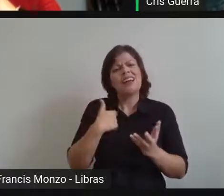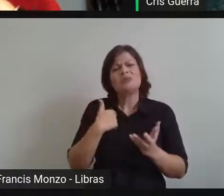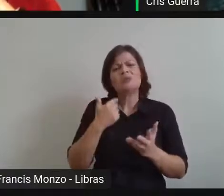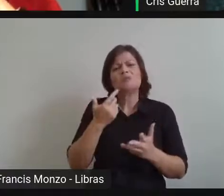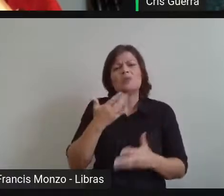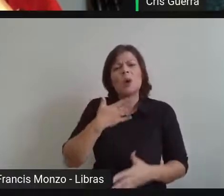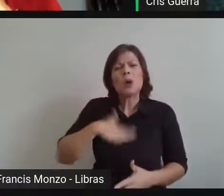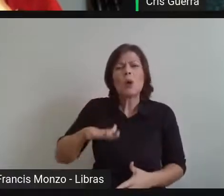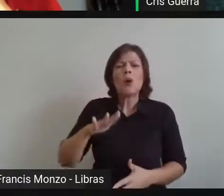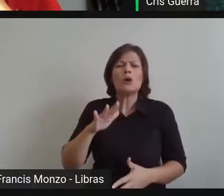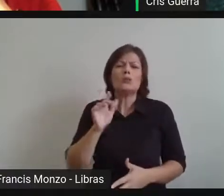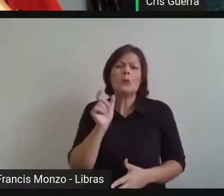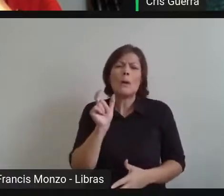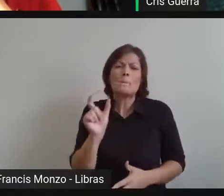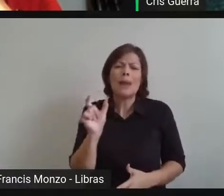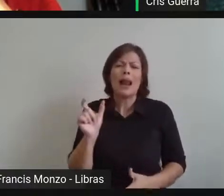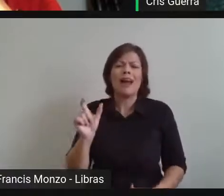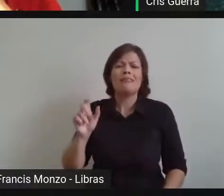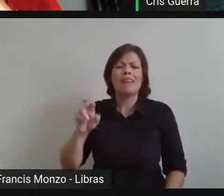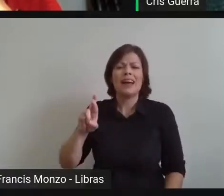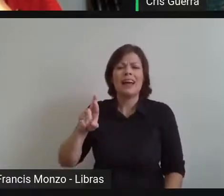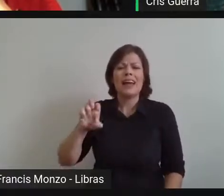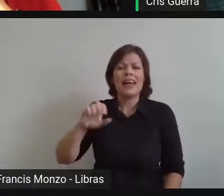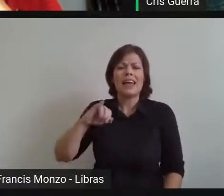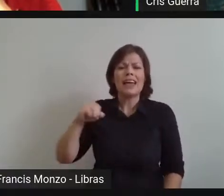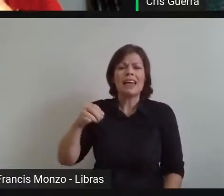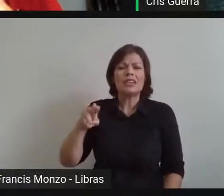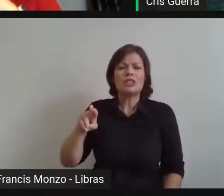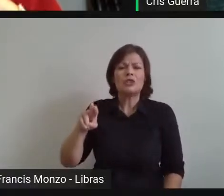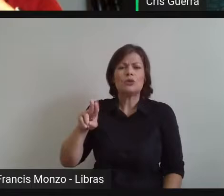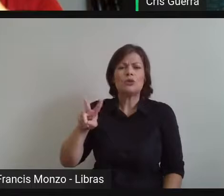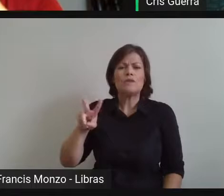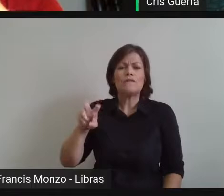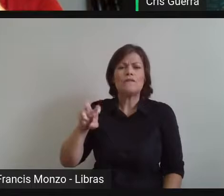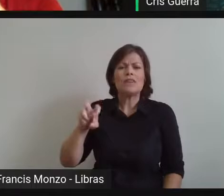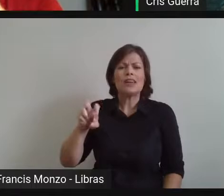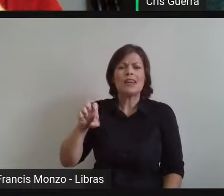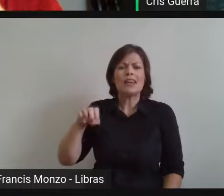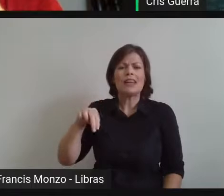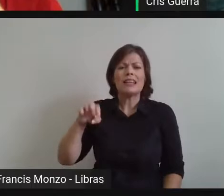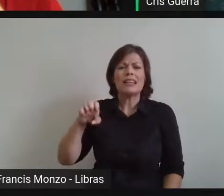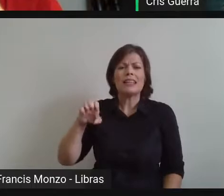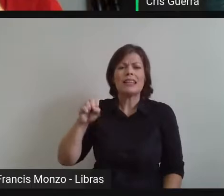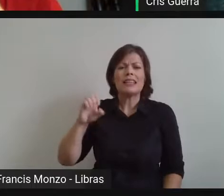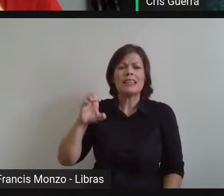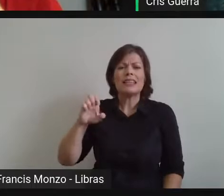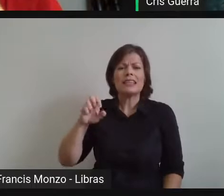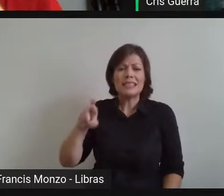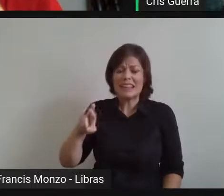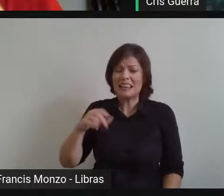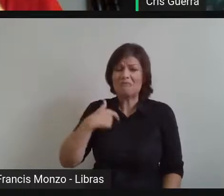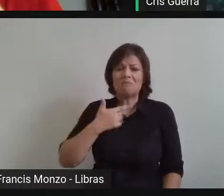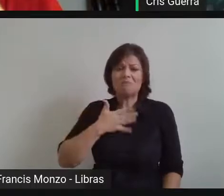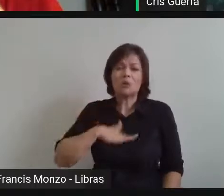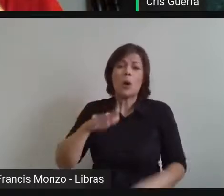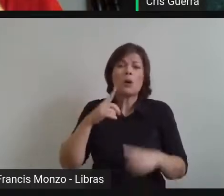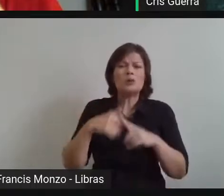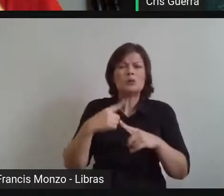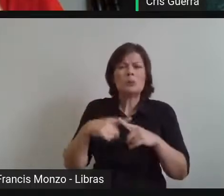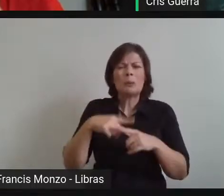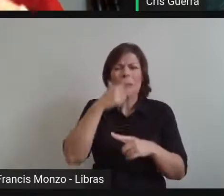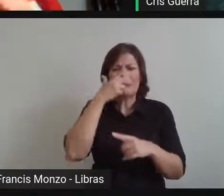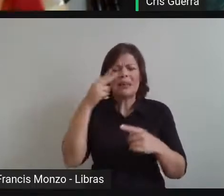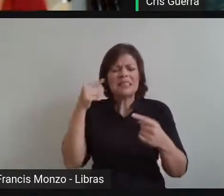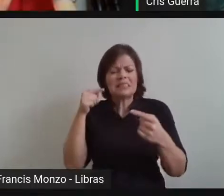porque talvez esse seja um termo que ainda seja etarista, né? Eu falei muito de etarismo recentemente, é um assunto que está muito em voga